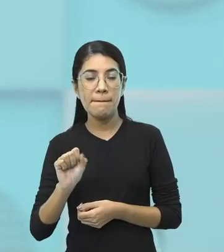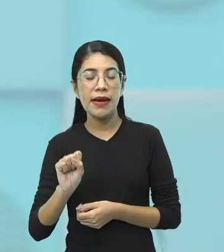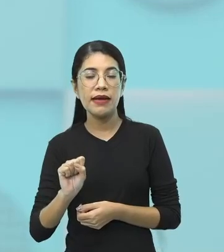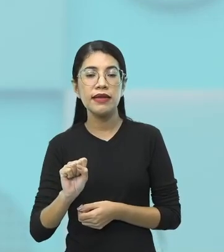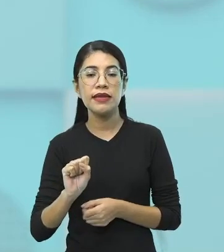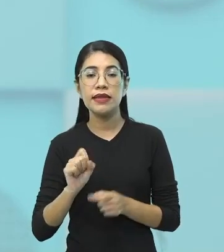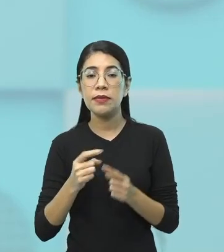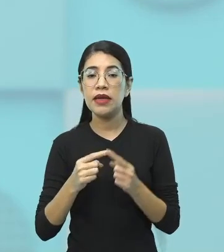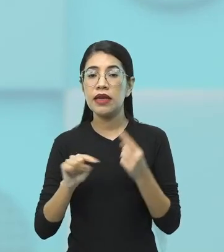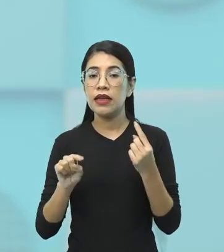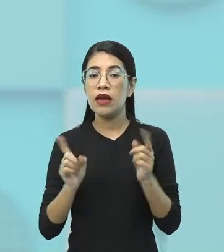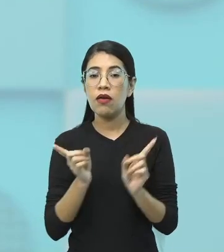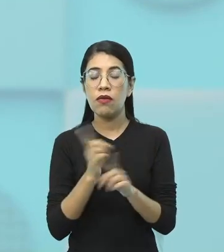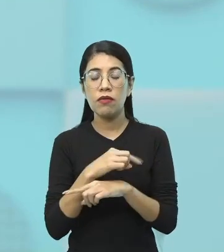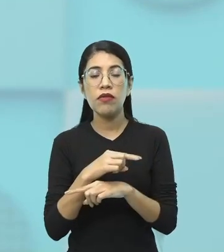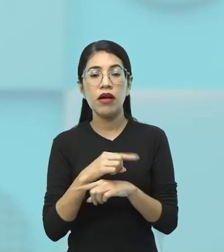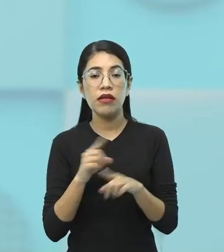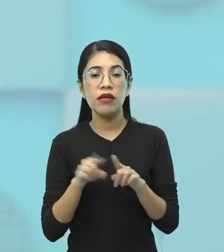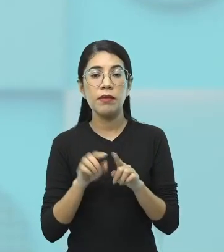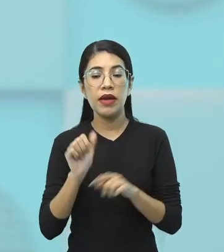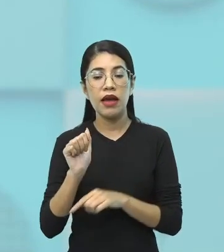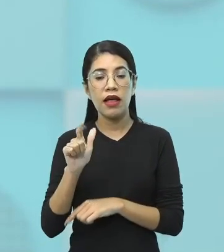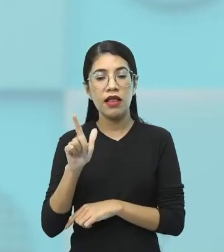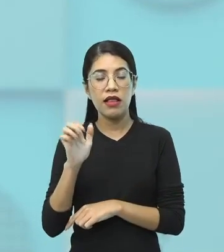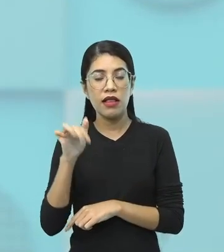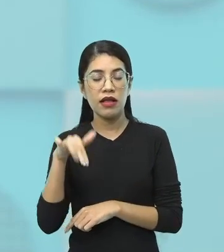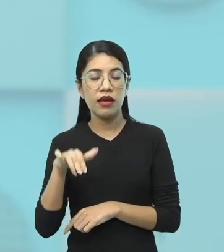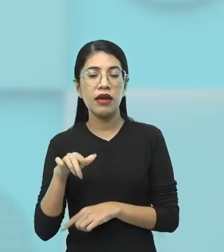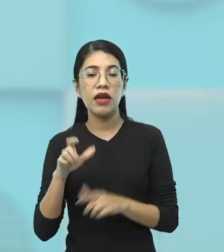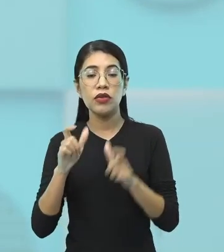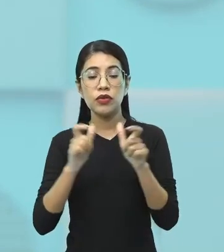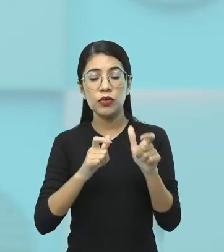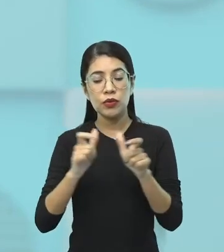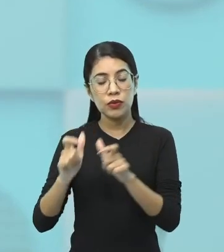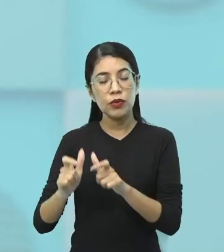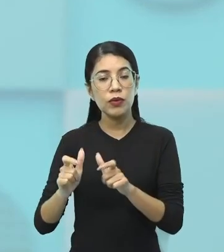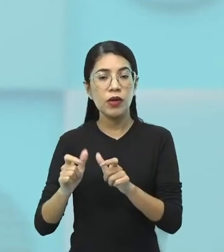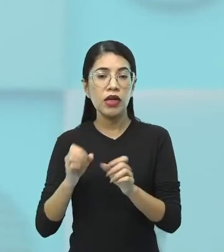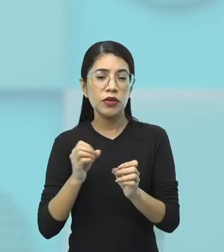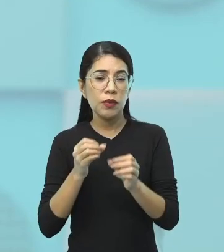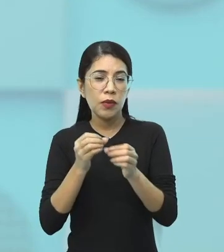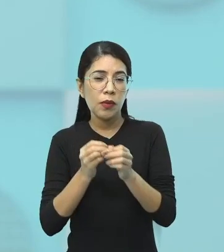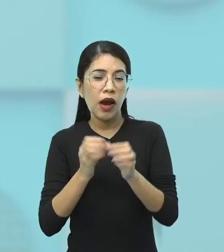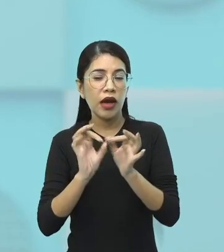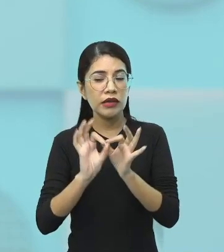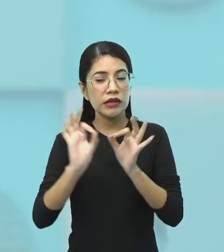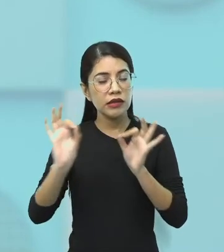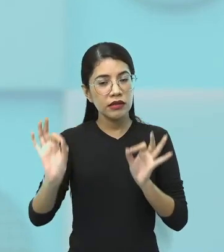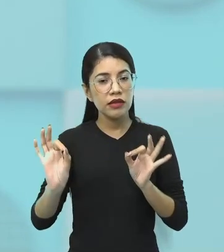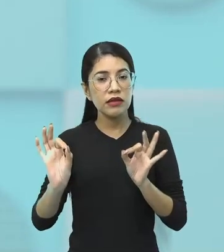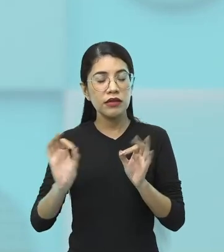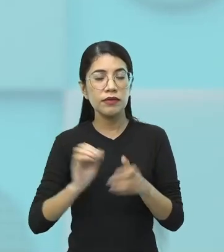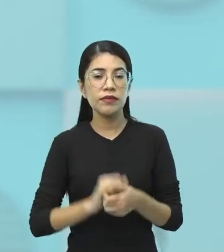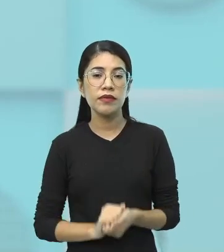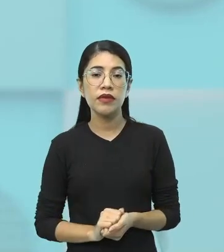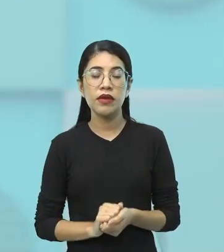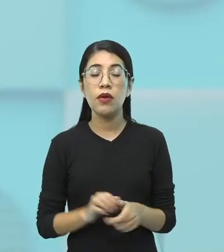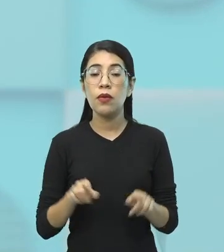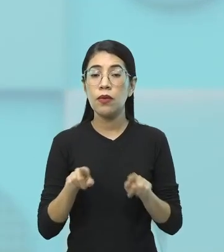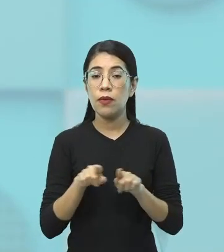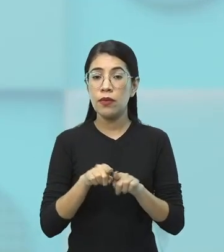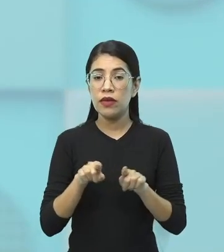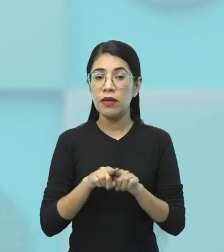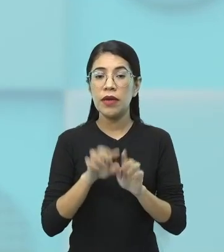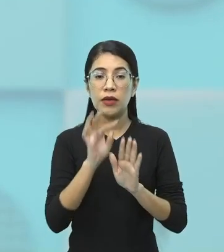conectivo de oposição. Além, né? Um conectivo de lugar, de proximidade ou de distância. O também, que aparece no